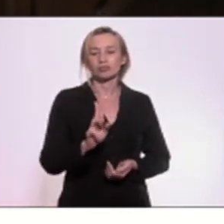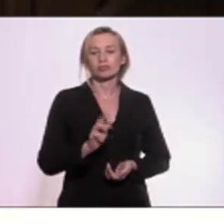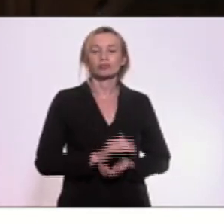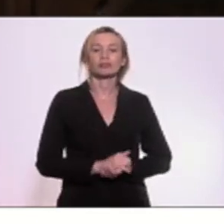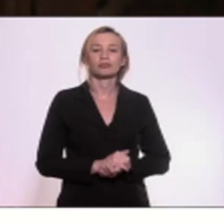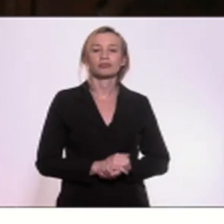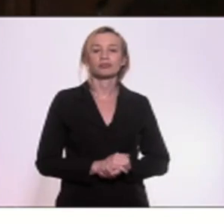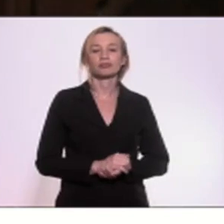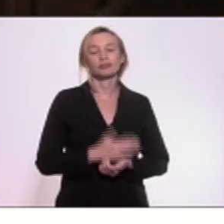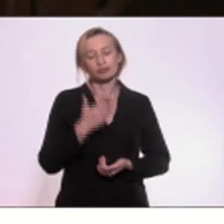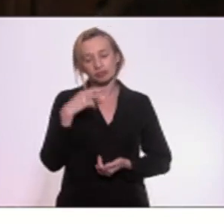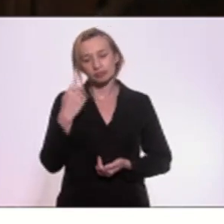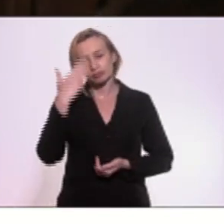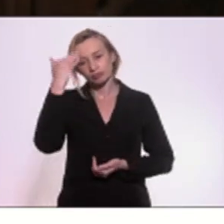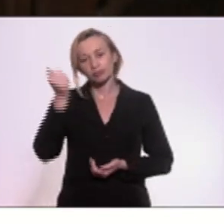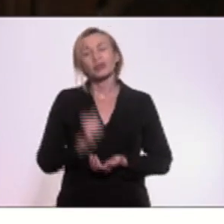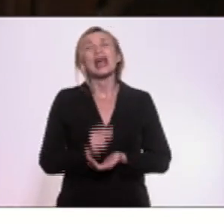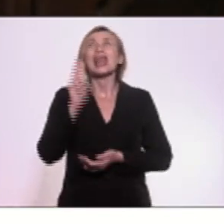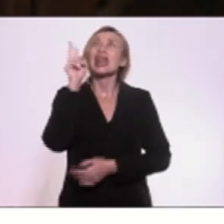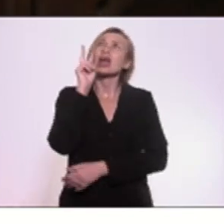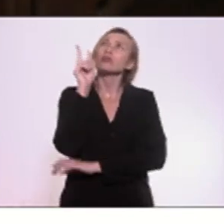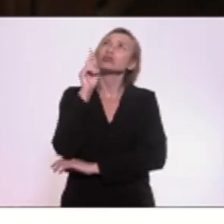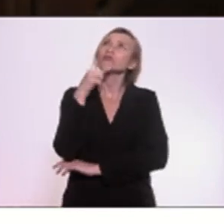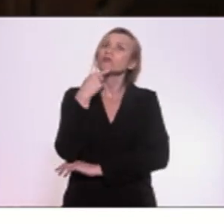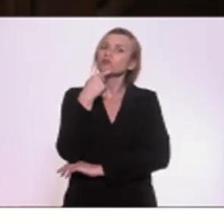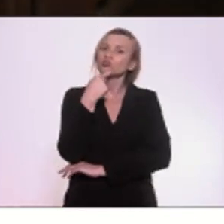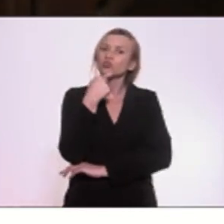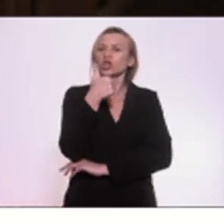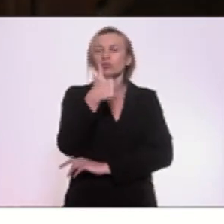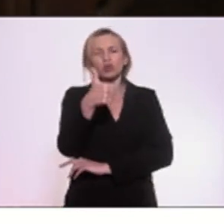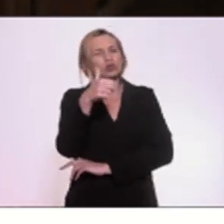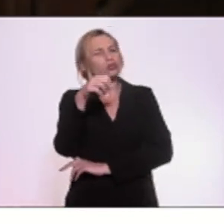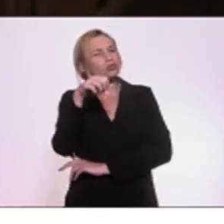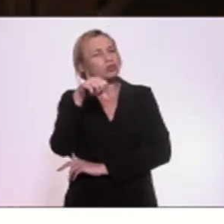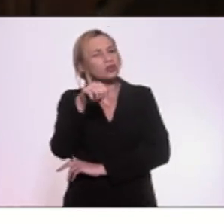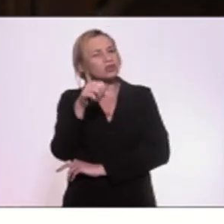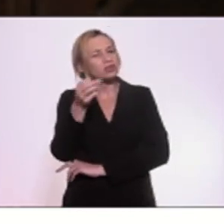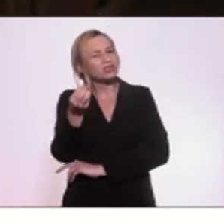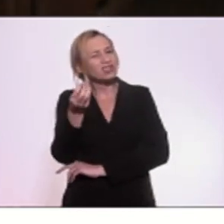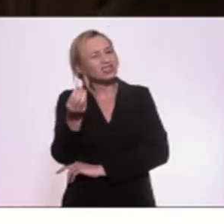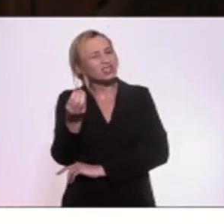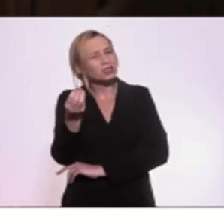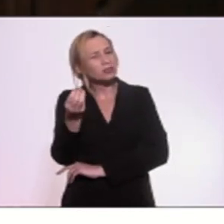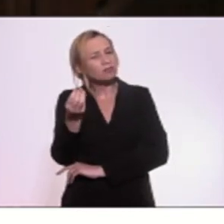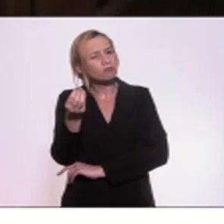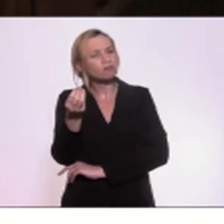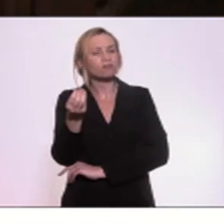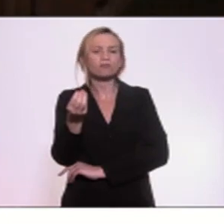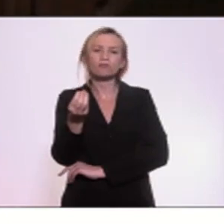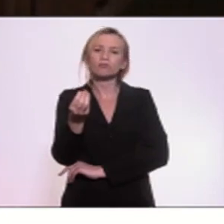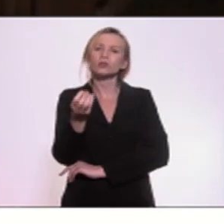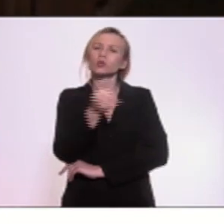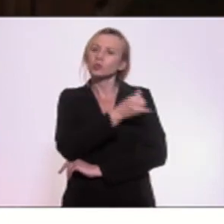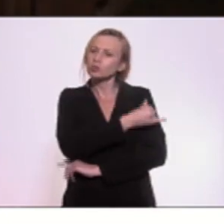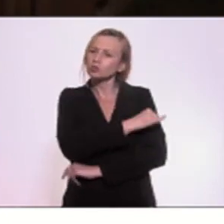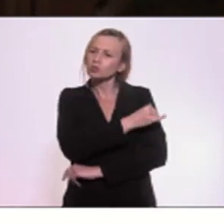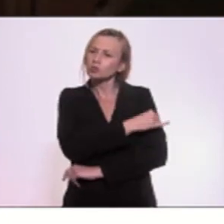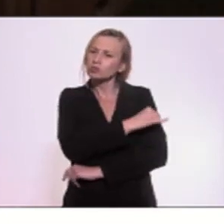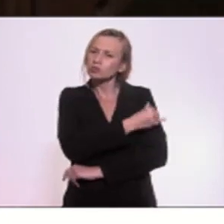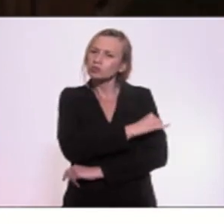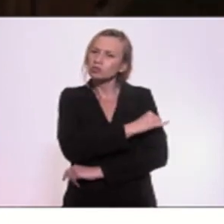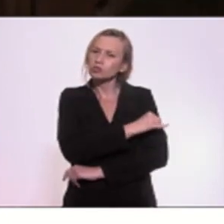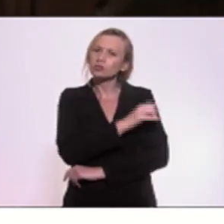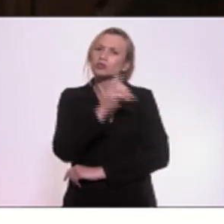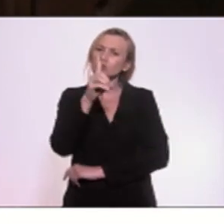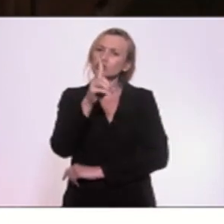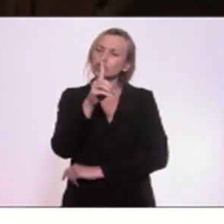E lembro que até 1960, o Rio de Janeiro era o